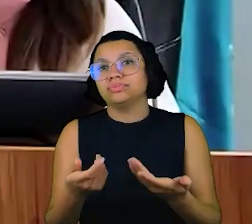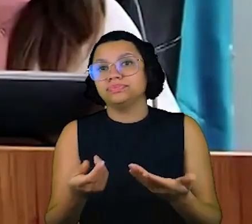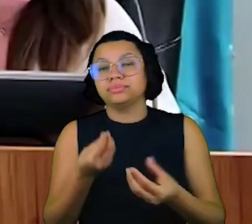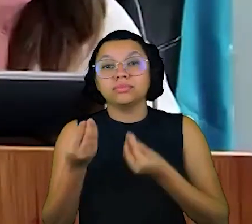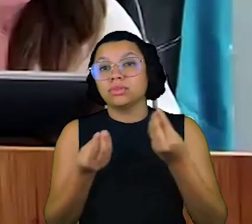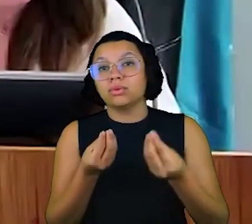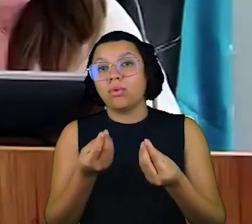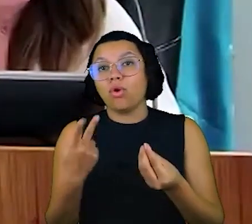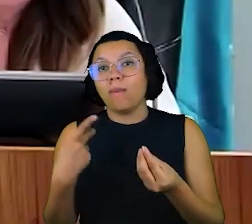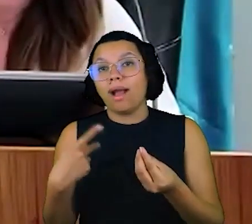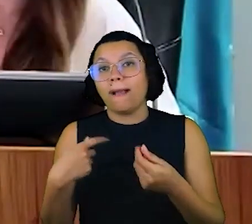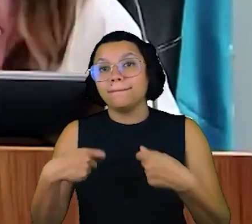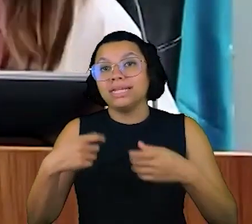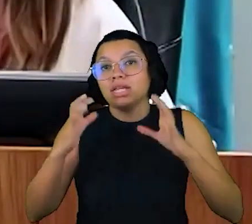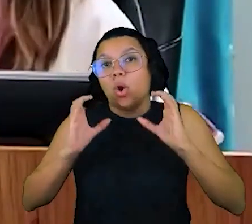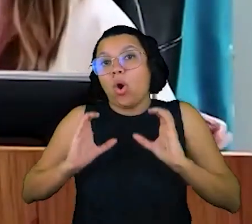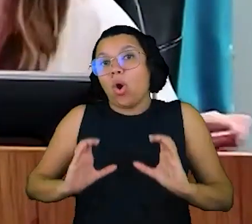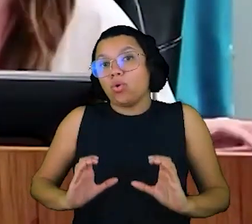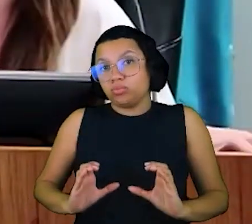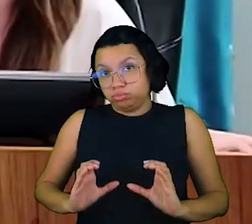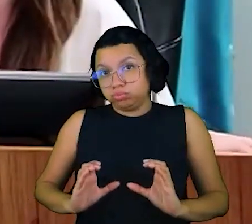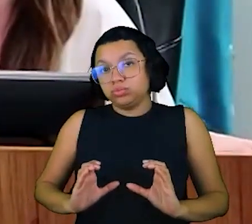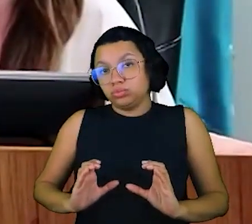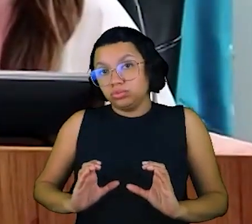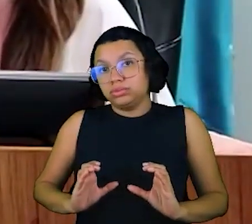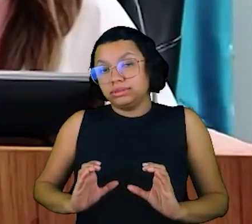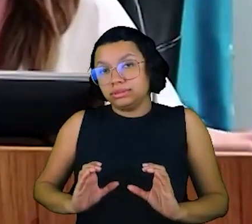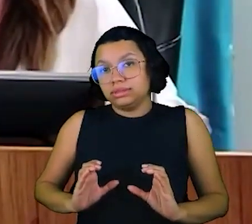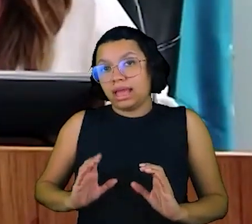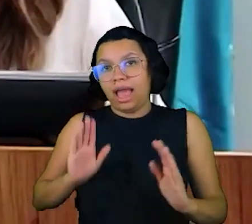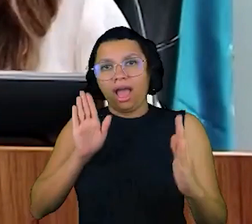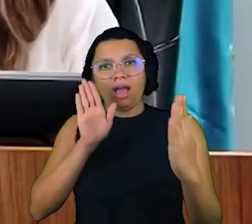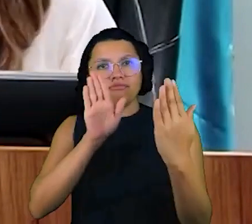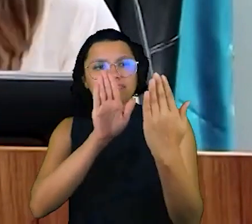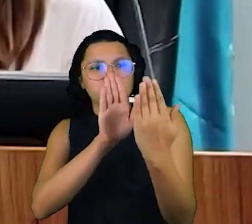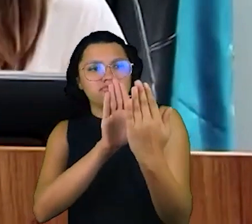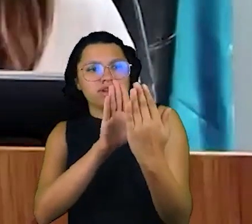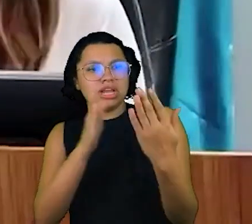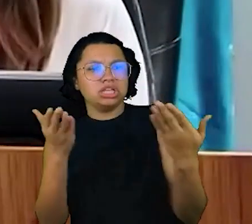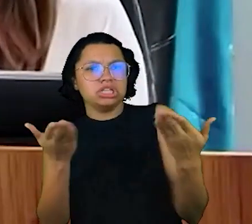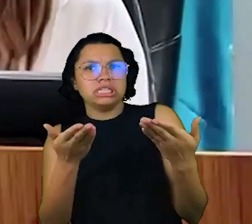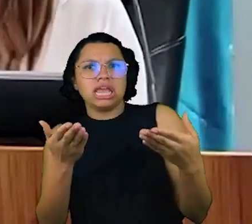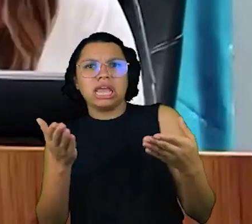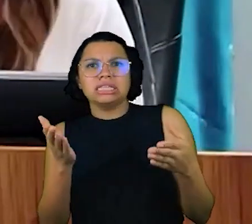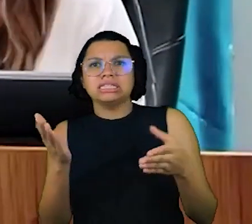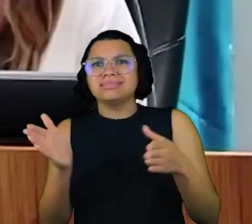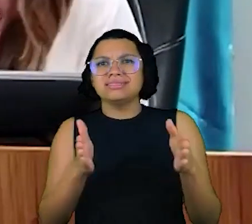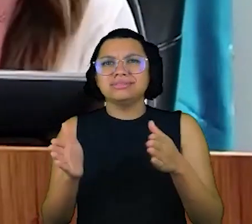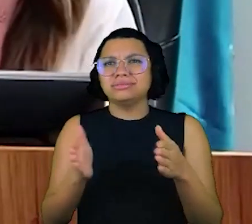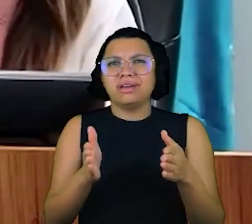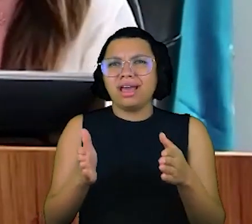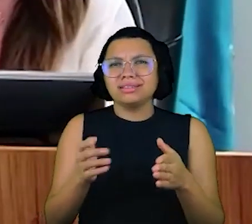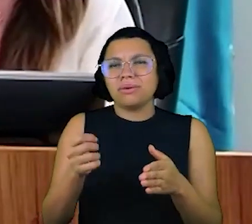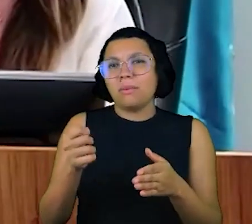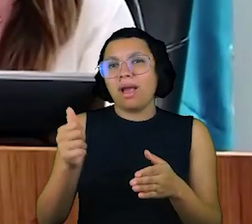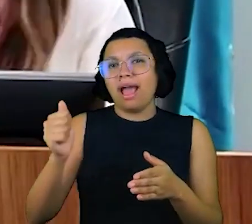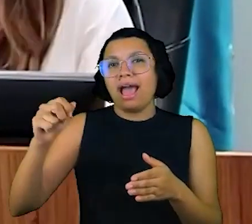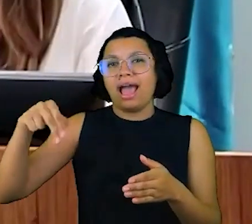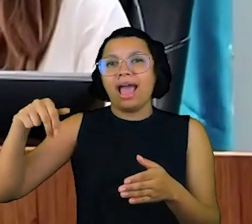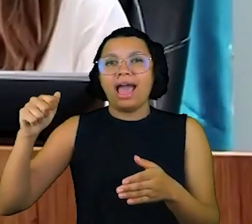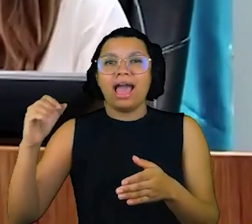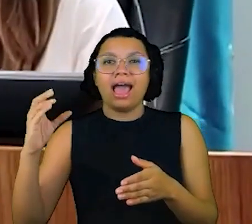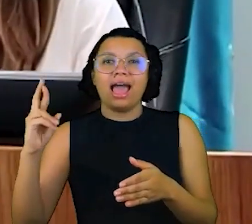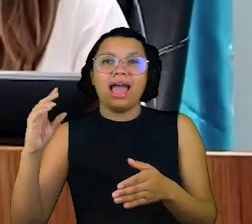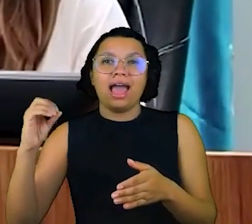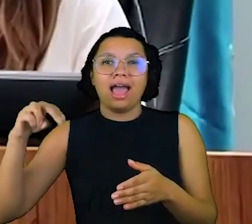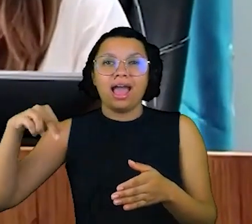gerir tudo isso, como é que a gente tem que se comportar diante dessa situação quase